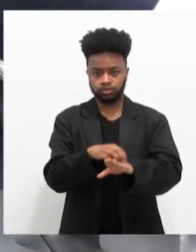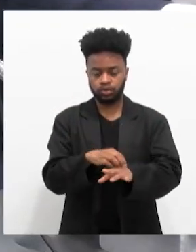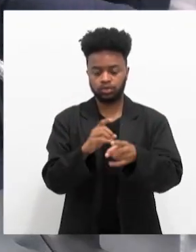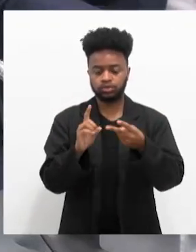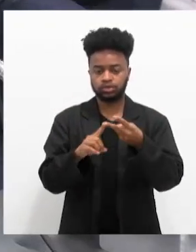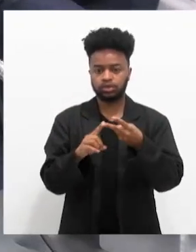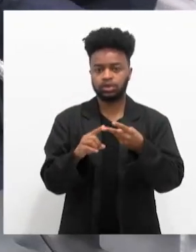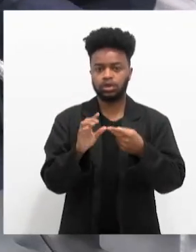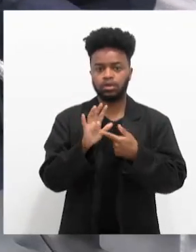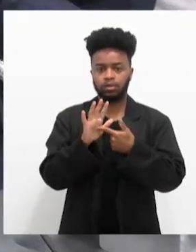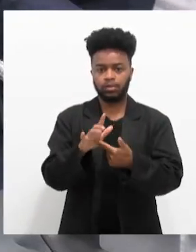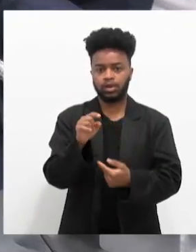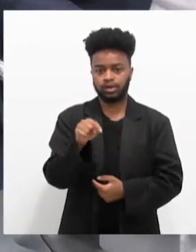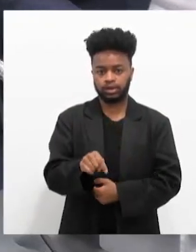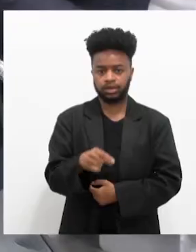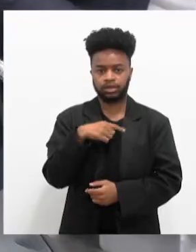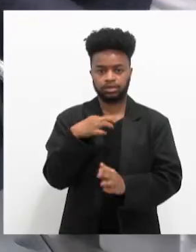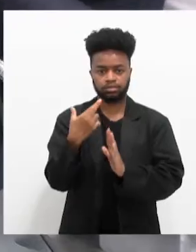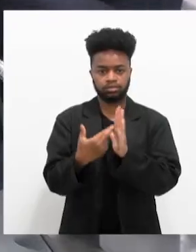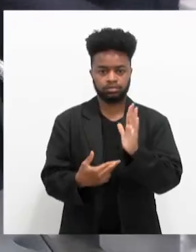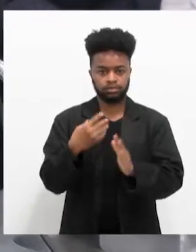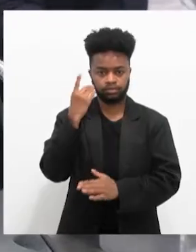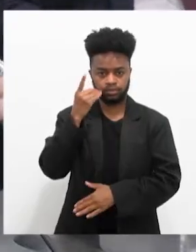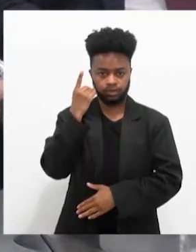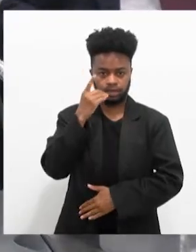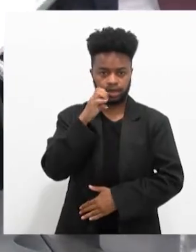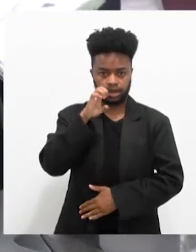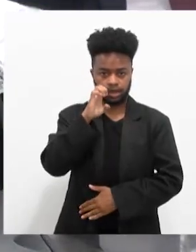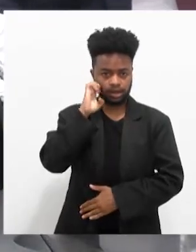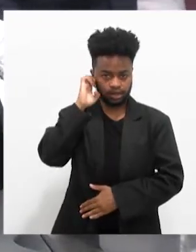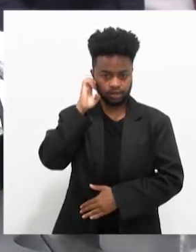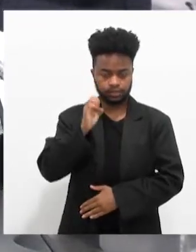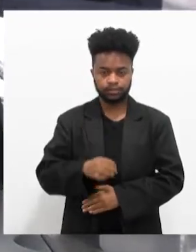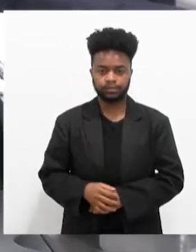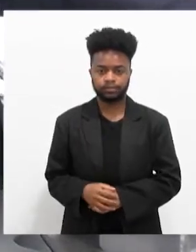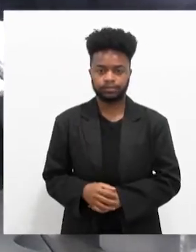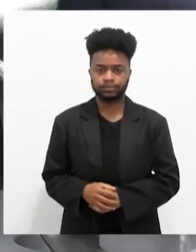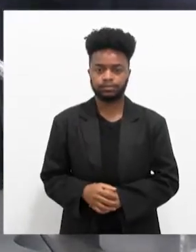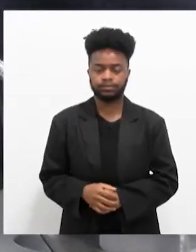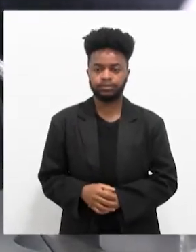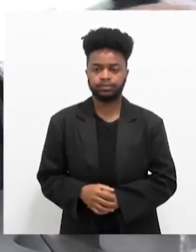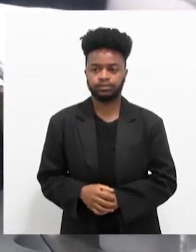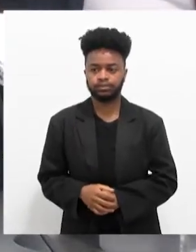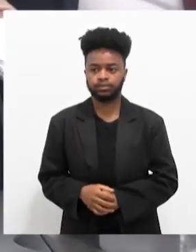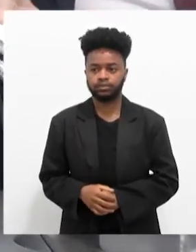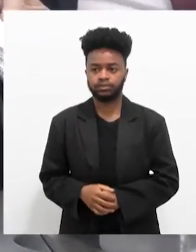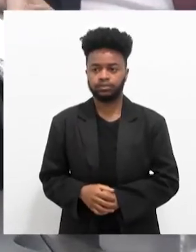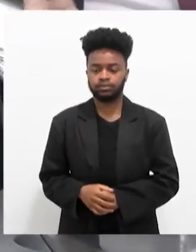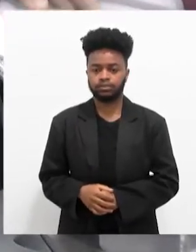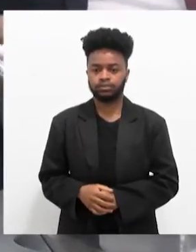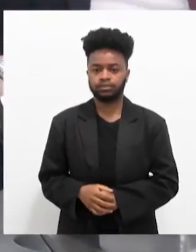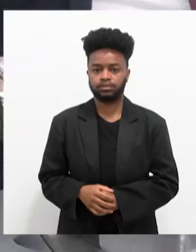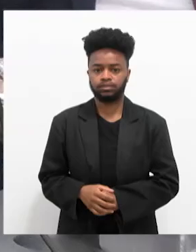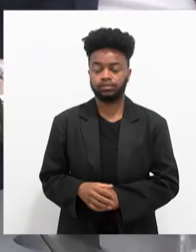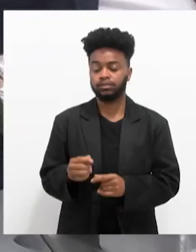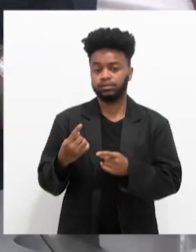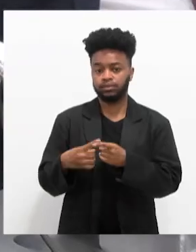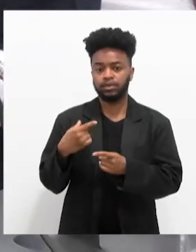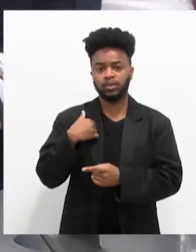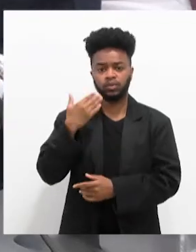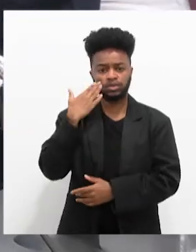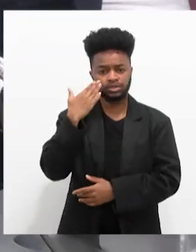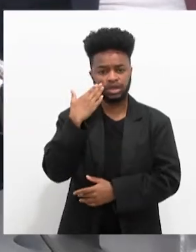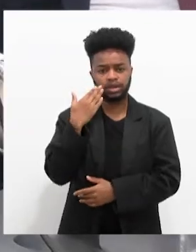o apresentado aqui pela relatoria da deputada Érica, pelo pedido de vista da deputada Érica, que eu sempre, na tentativa